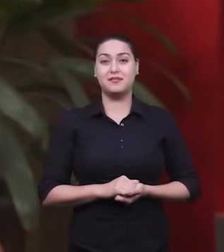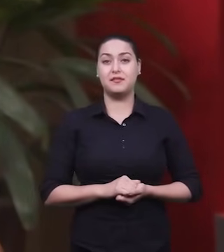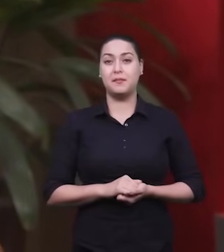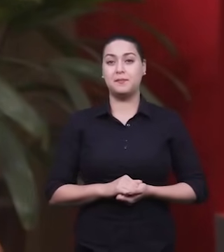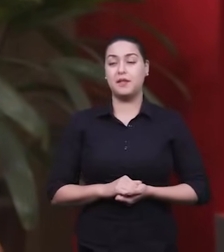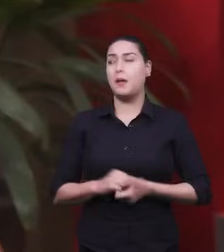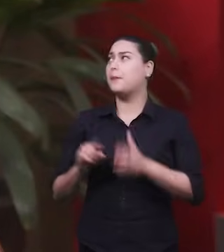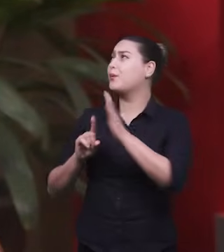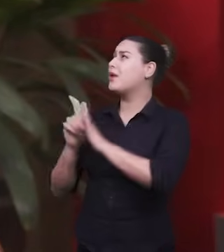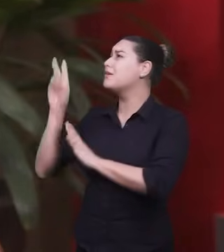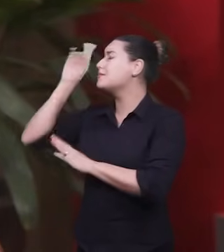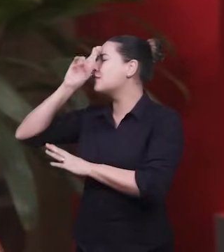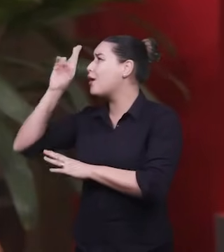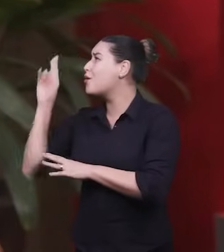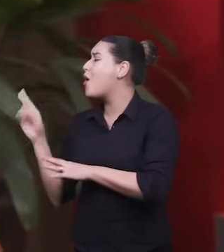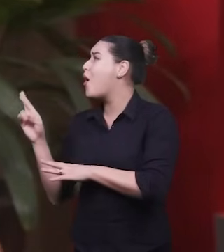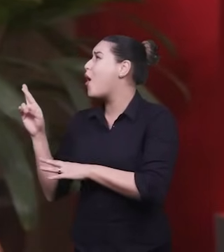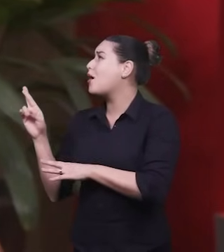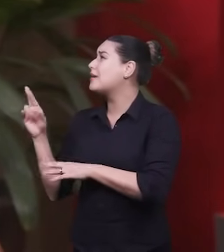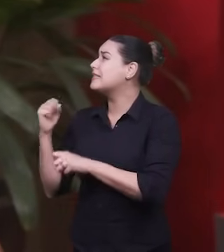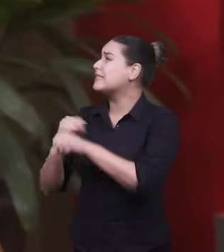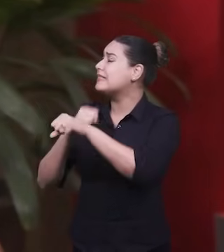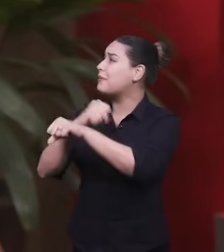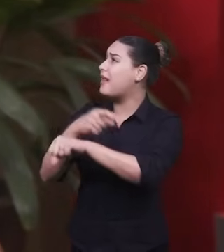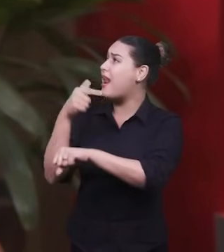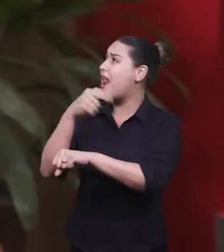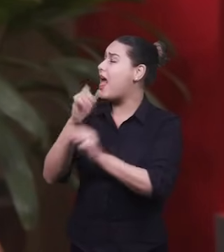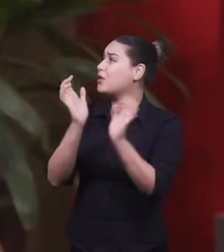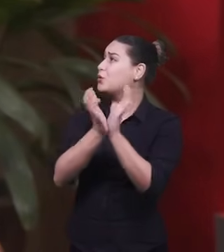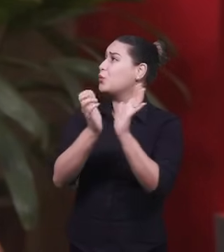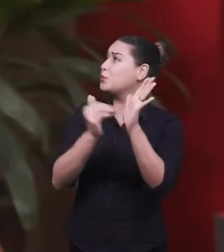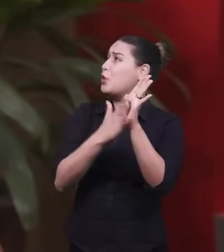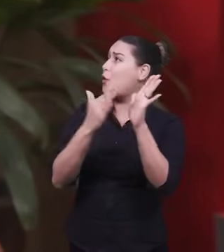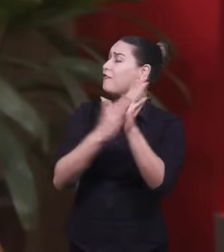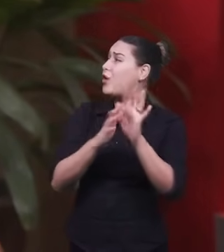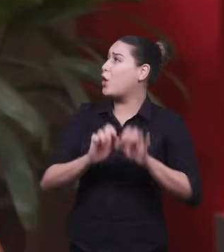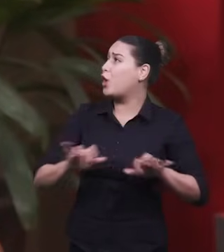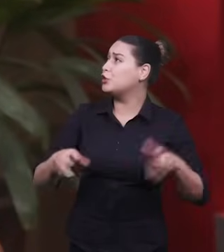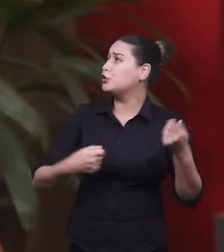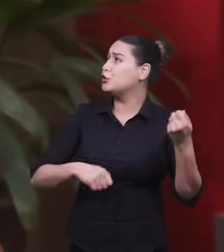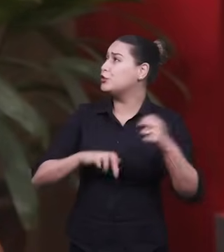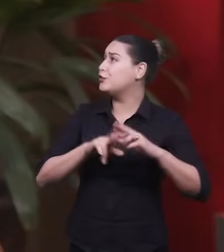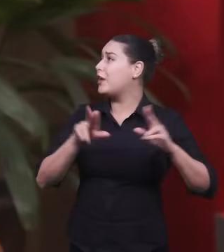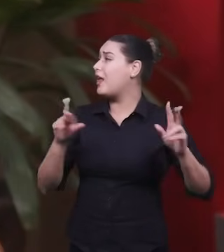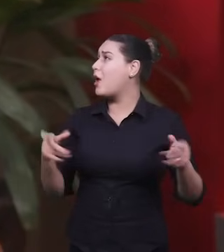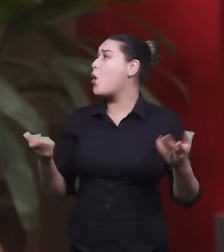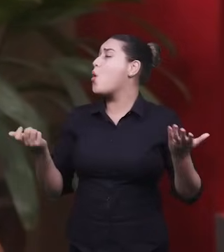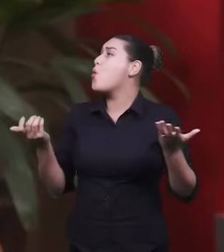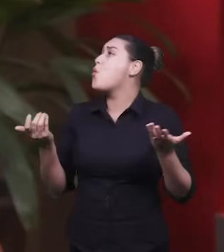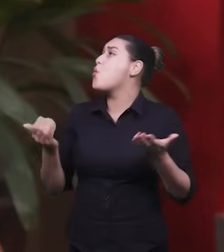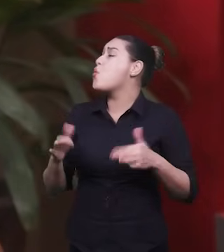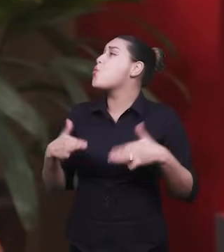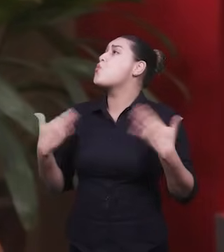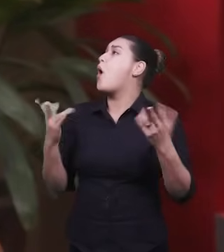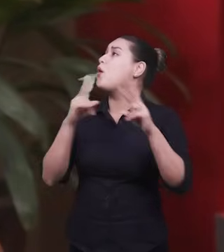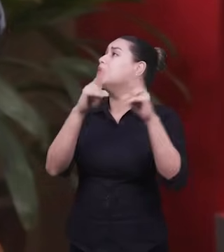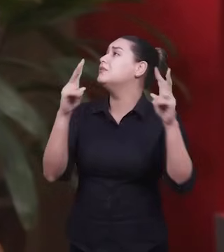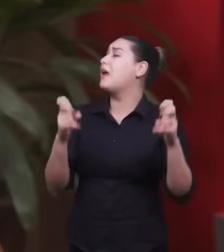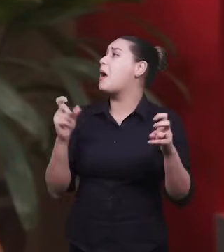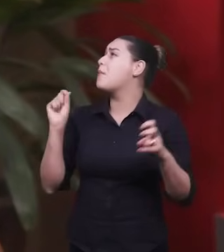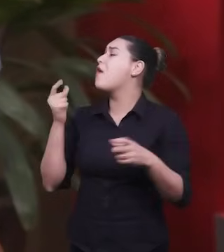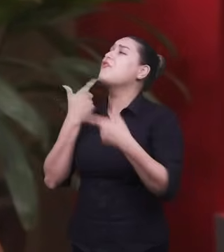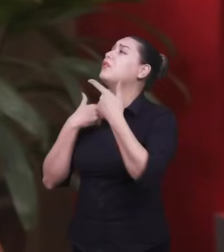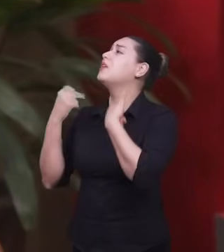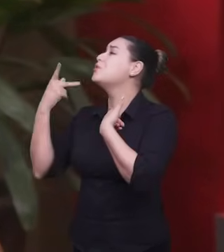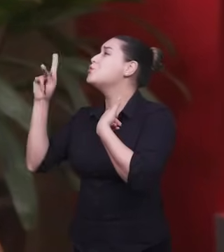experiência. Senhor, vai ter um seminário, vamos lá, do grupo de louvor, dos instrumentistas. Qual é o tema do seminário? O que o